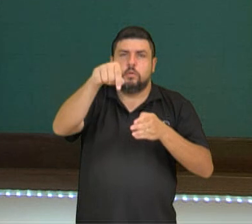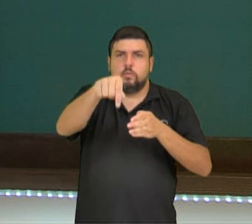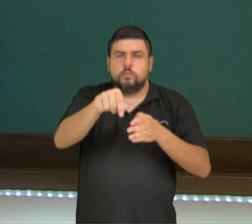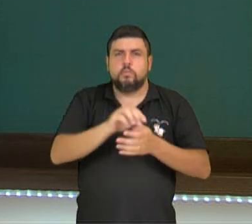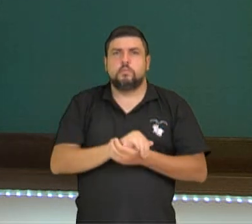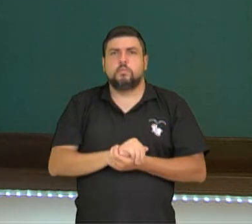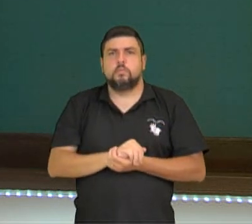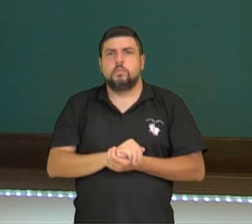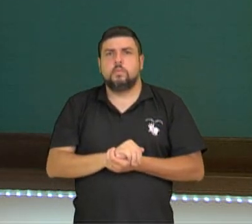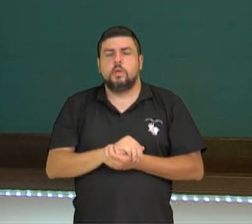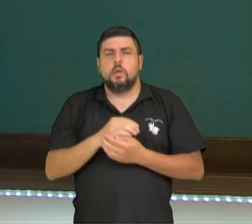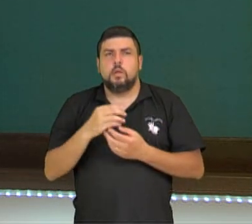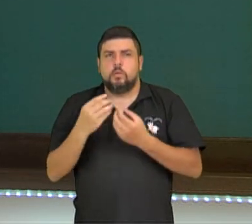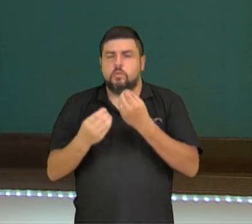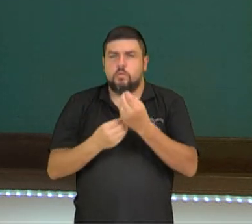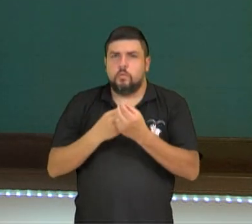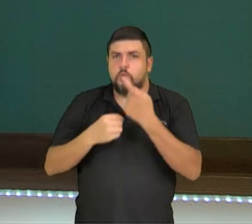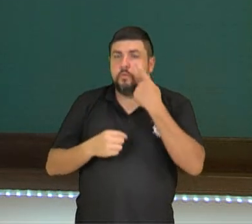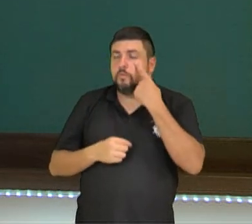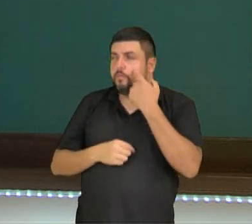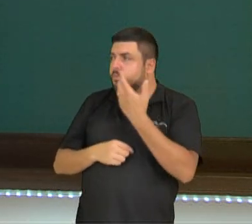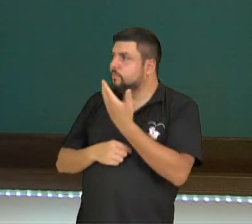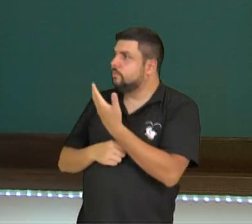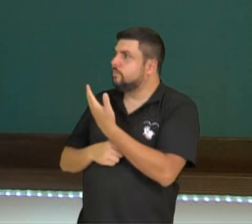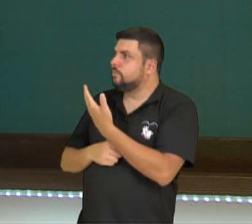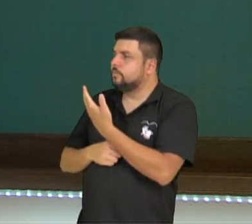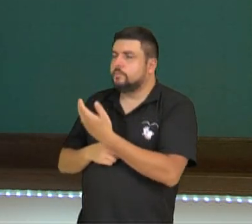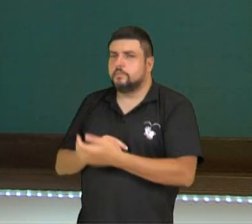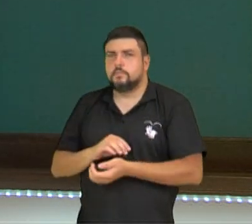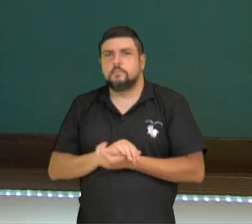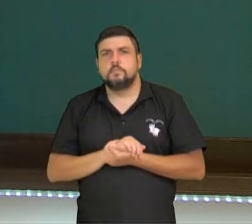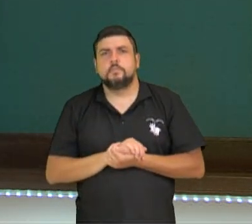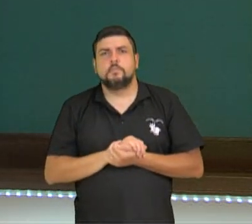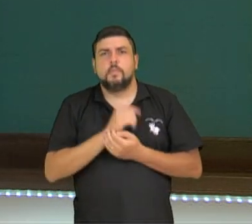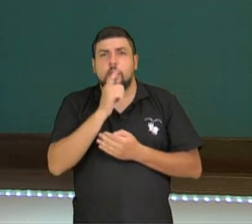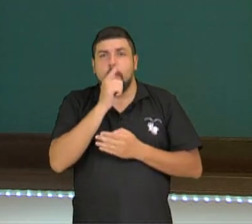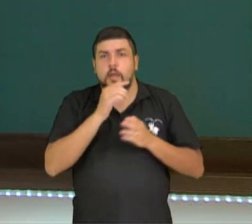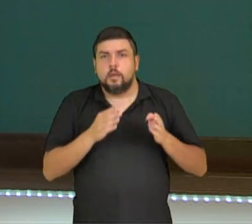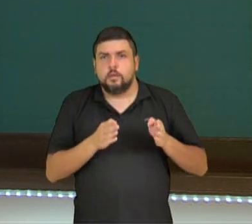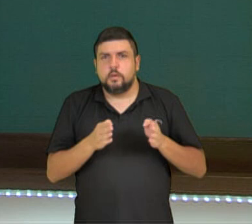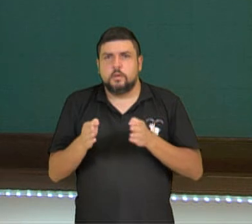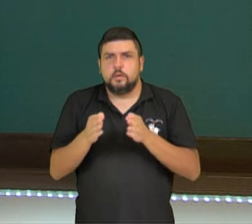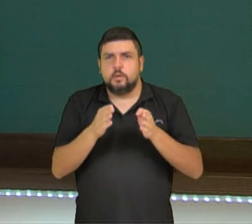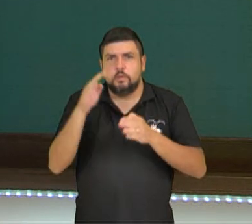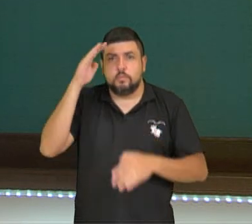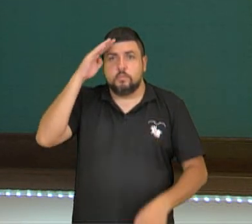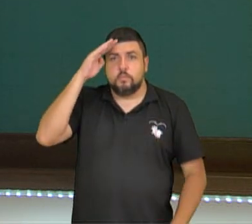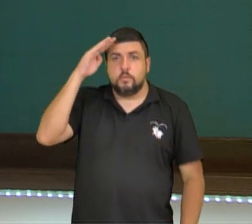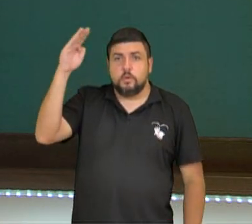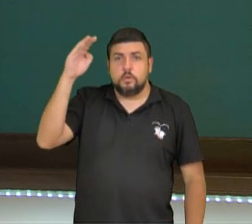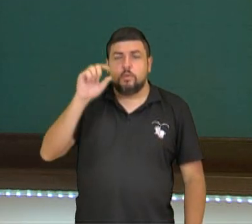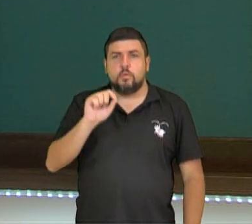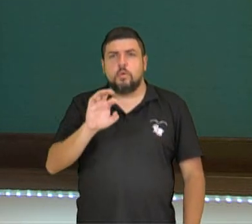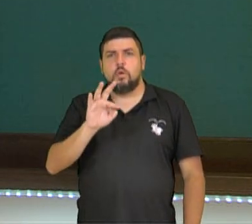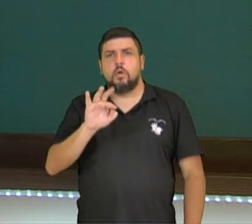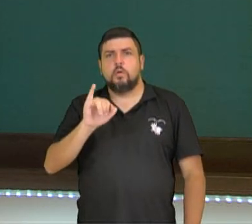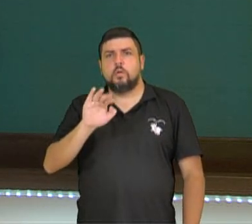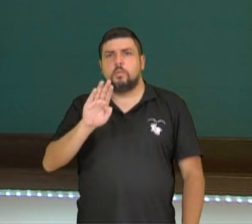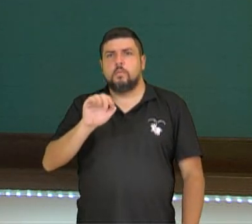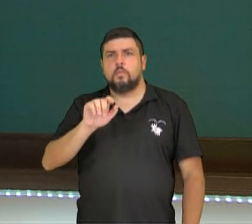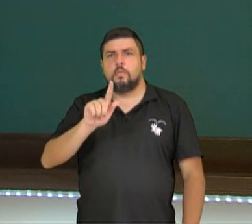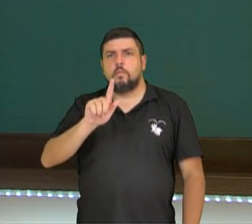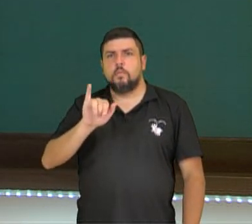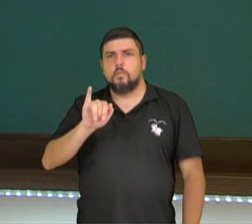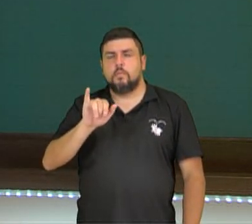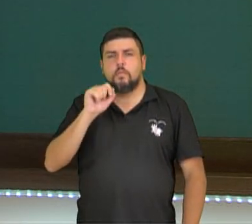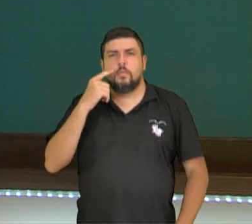os rios ali que compõem ela, o rio principal, que é o Rio Tibagi, e as cidades importantes